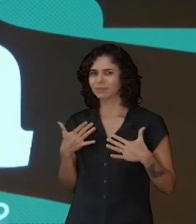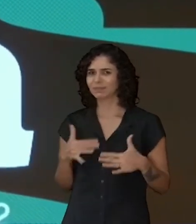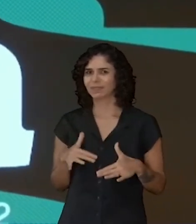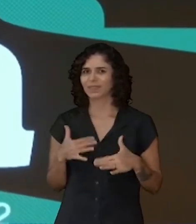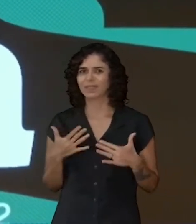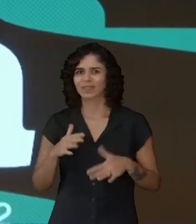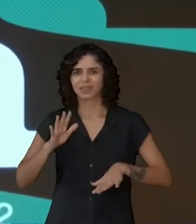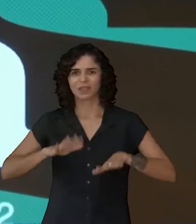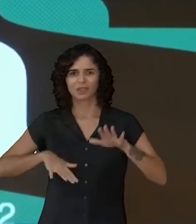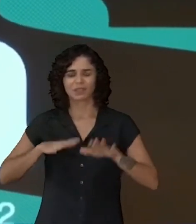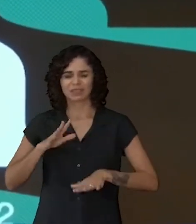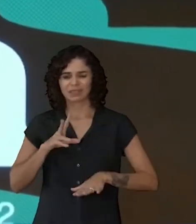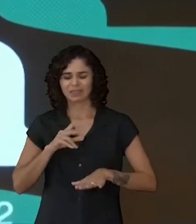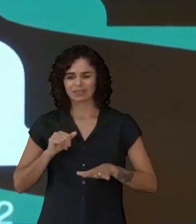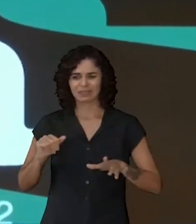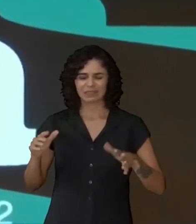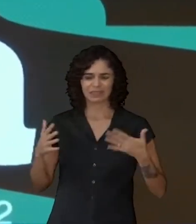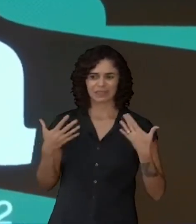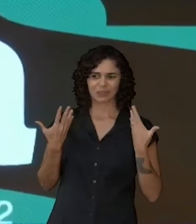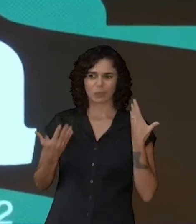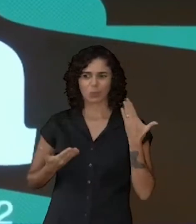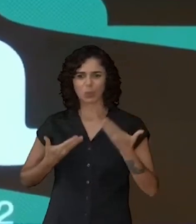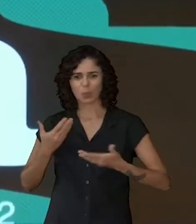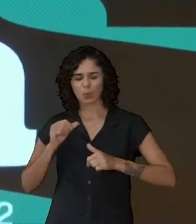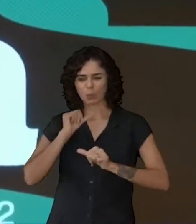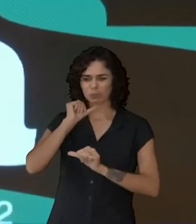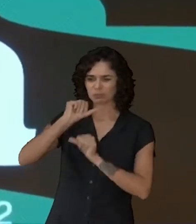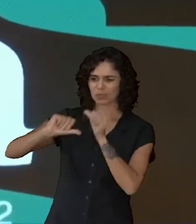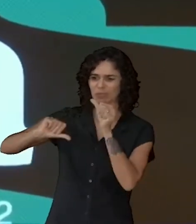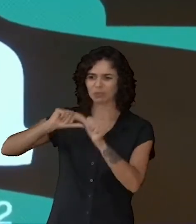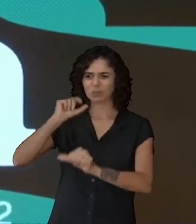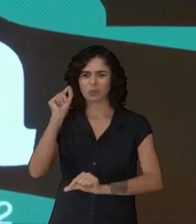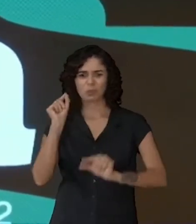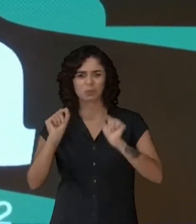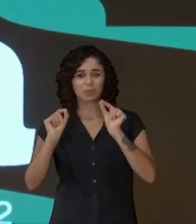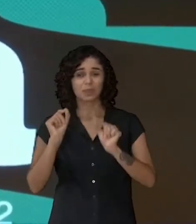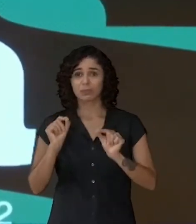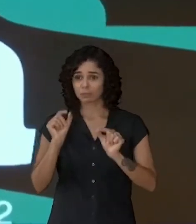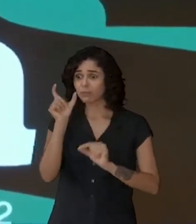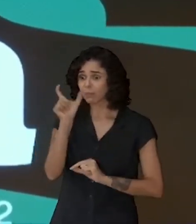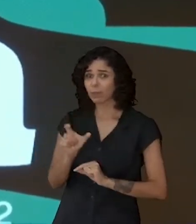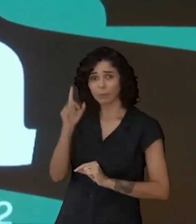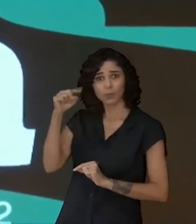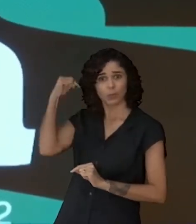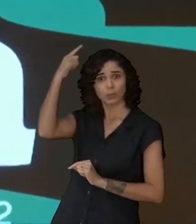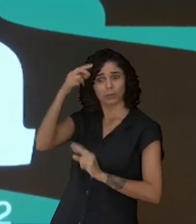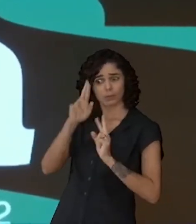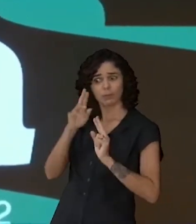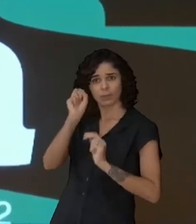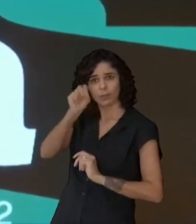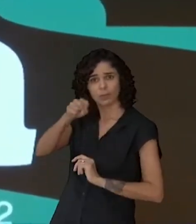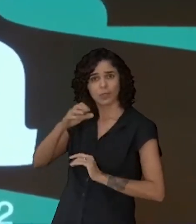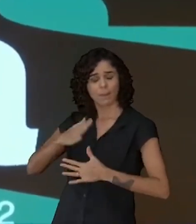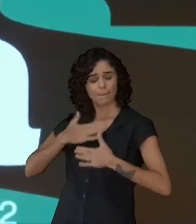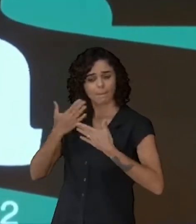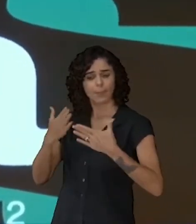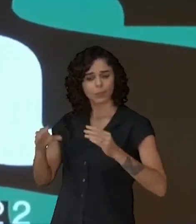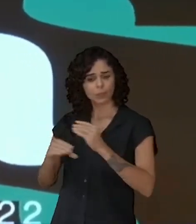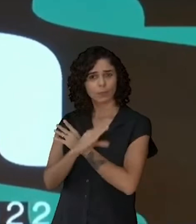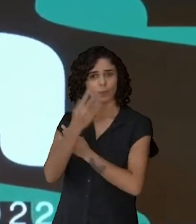gente vai virar outra coisa. Espero que vire mesmo uma pessoa santa, completamente apaixonada por